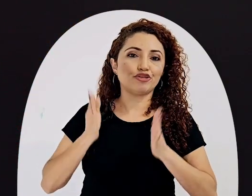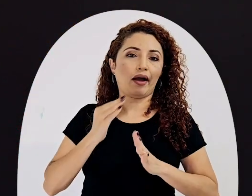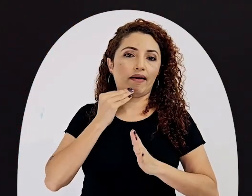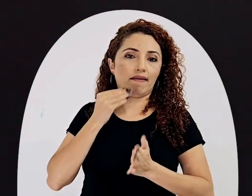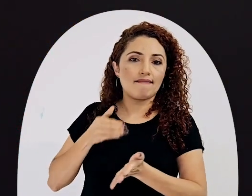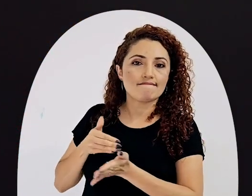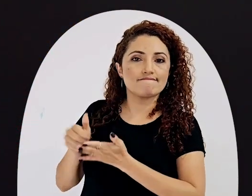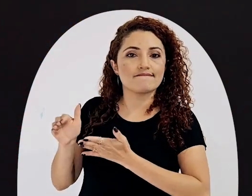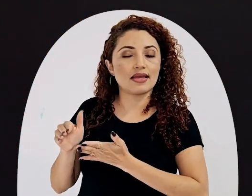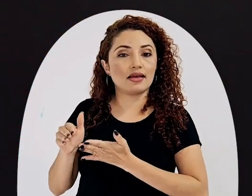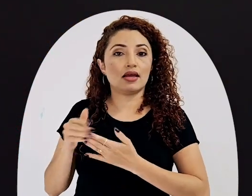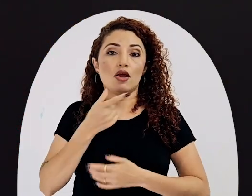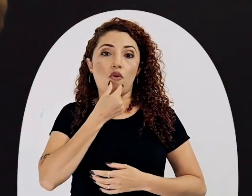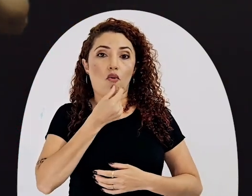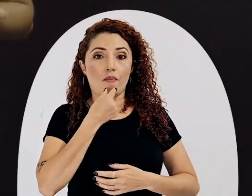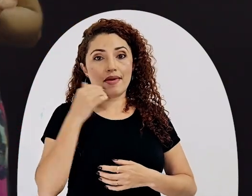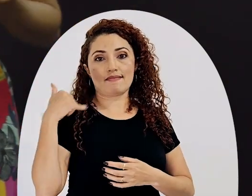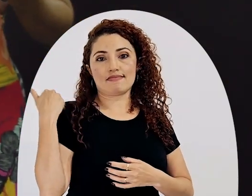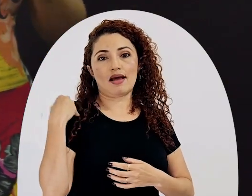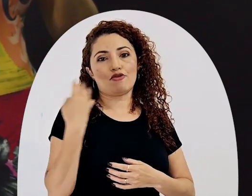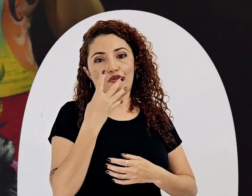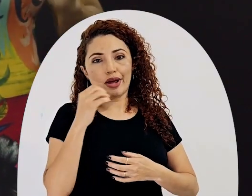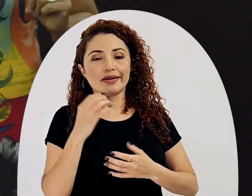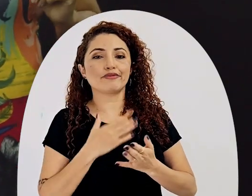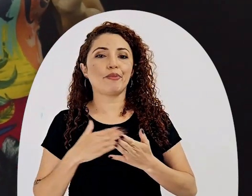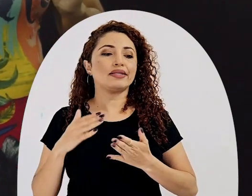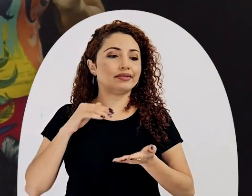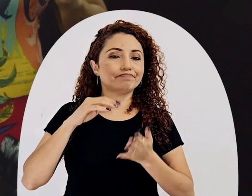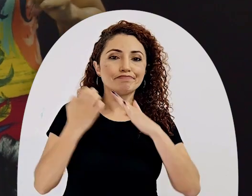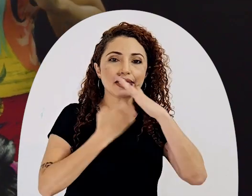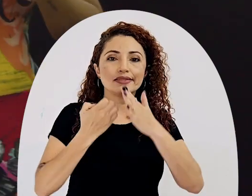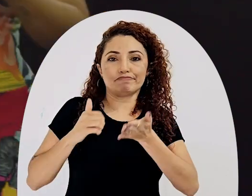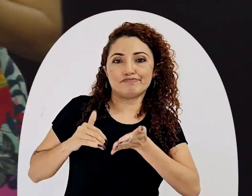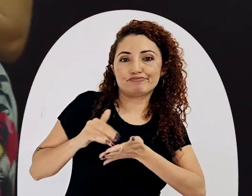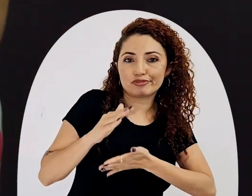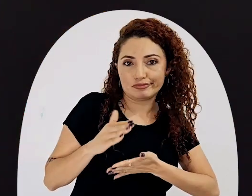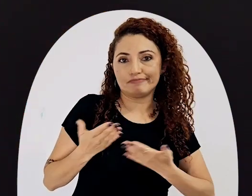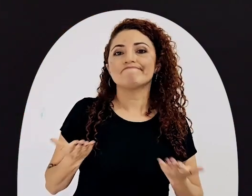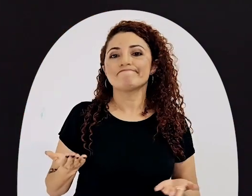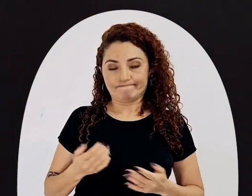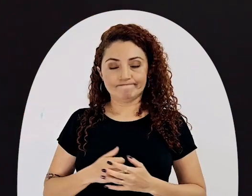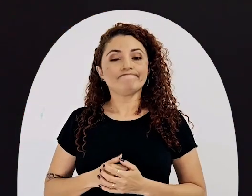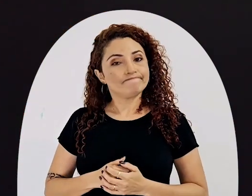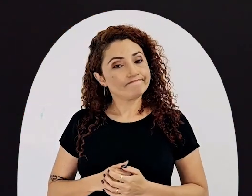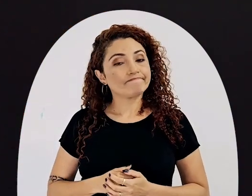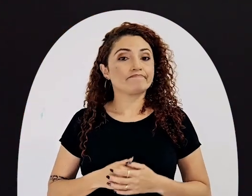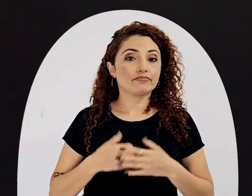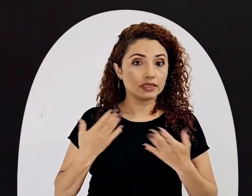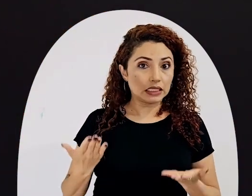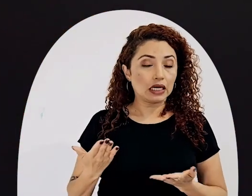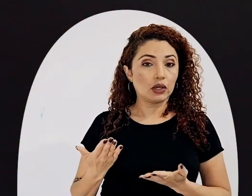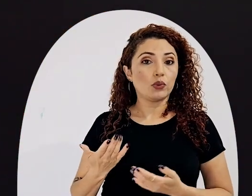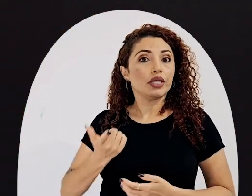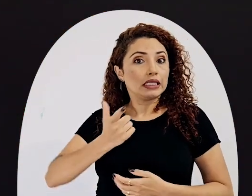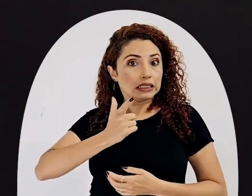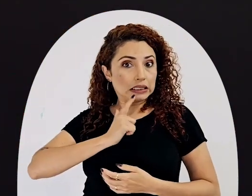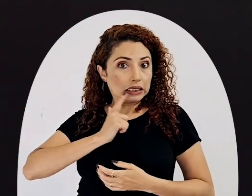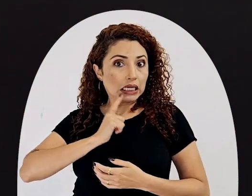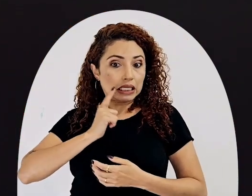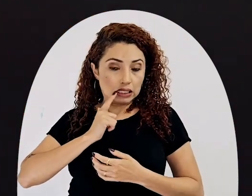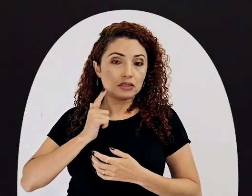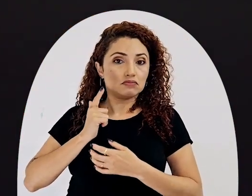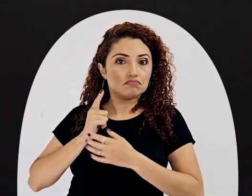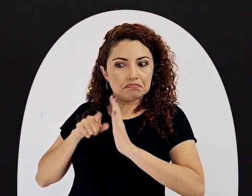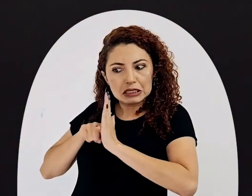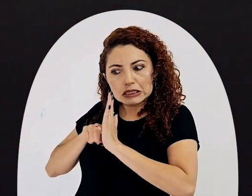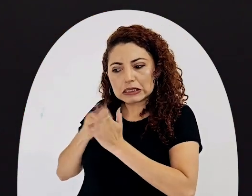40. Mas nós também não paramos para pensar que, já há algum tempo, existe um estudo da longevidade. A nossa população